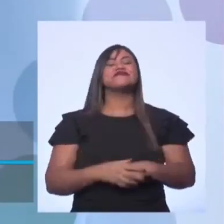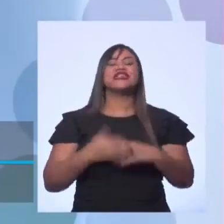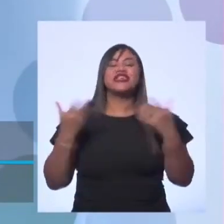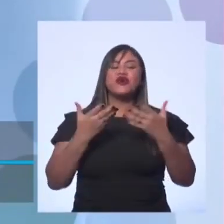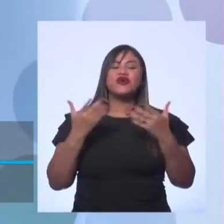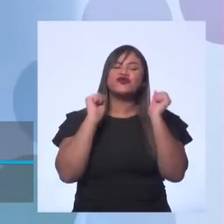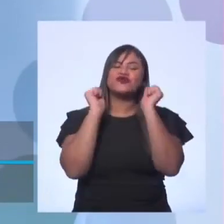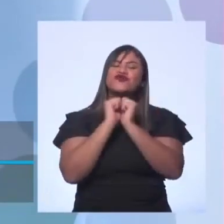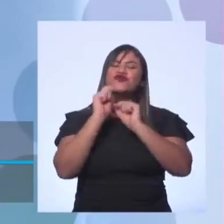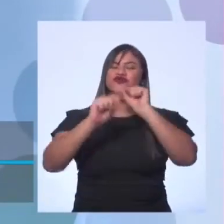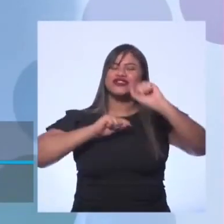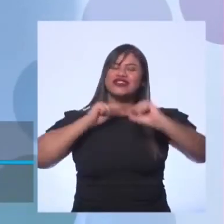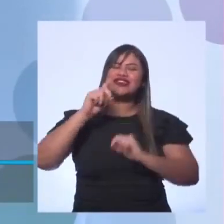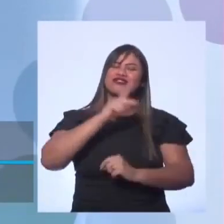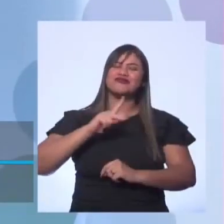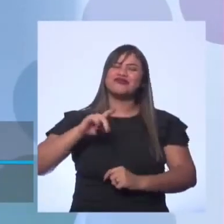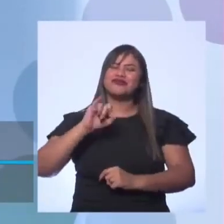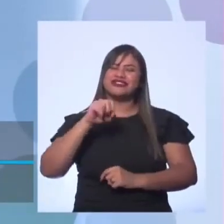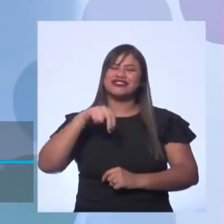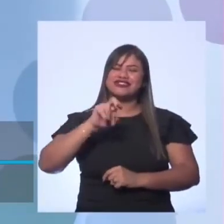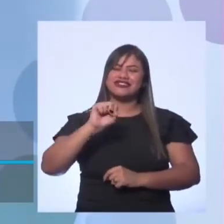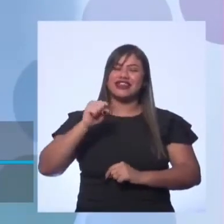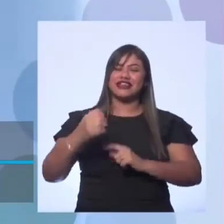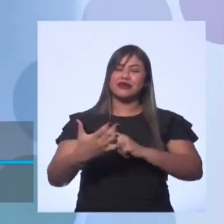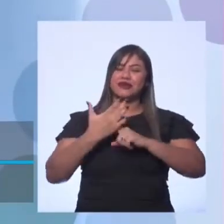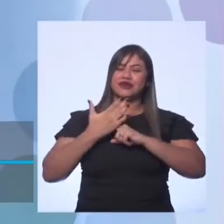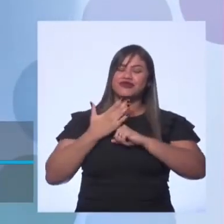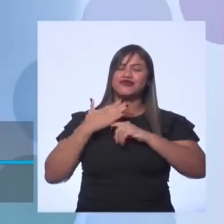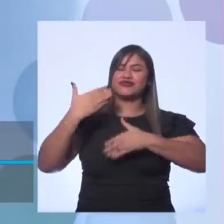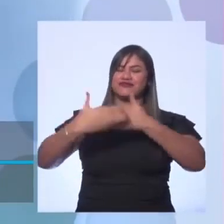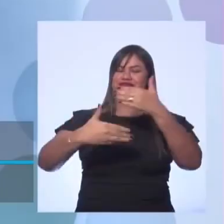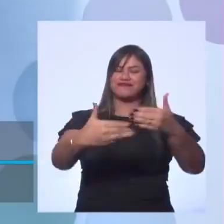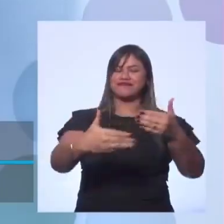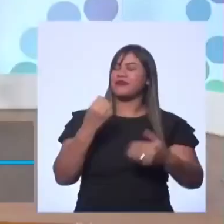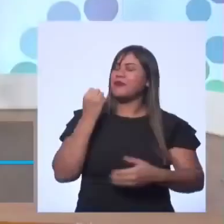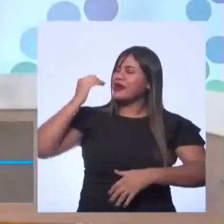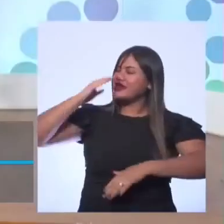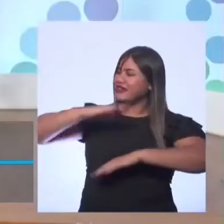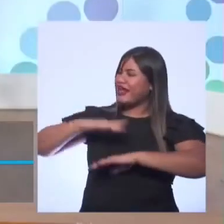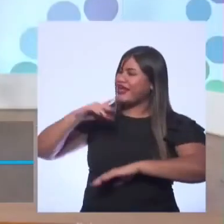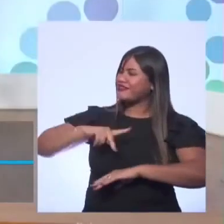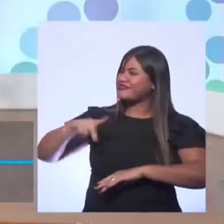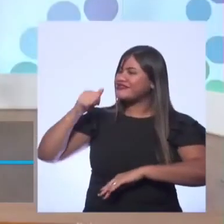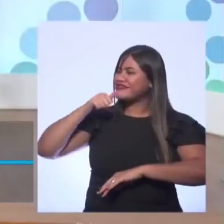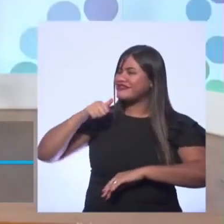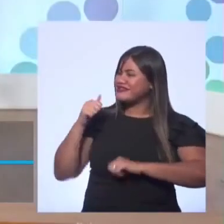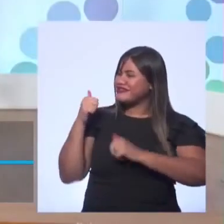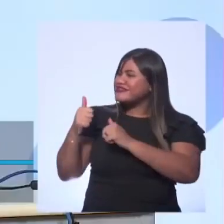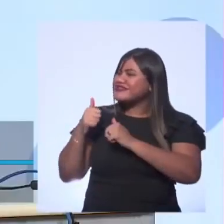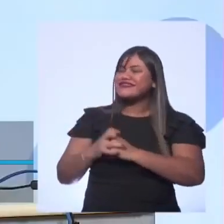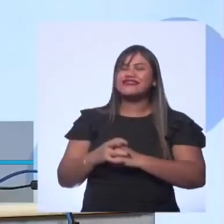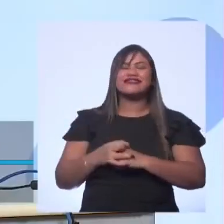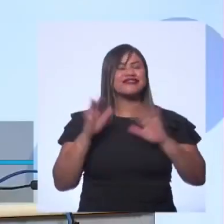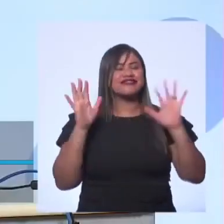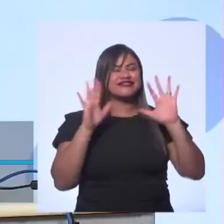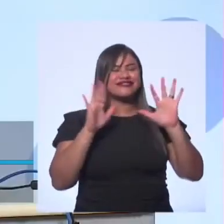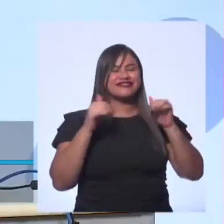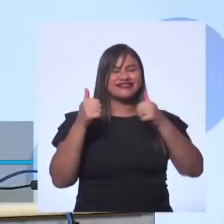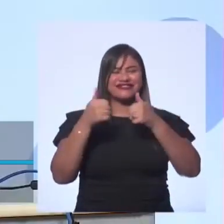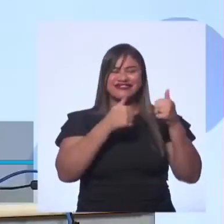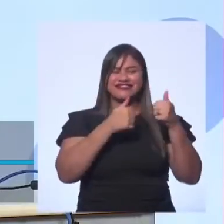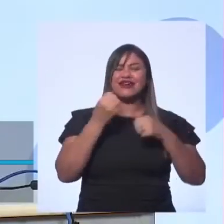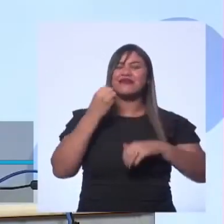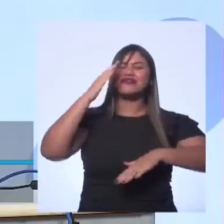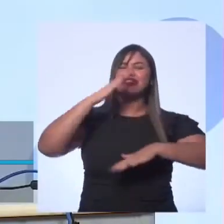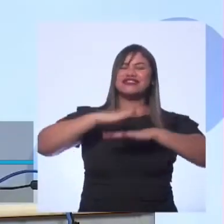conto com a presença da professora Inês para me ajudar no decorrer dessa aula. Boa tarde, professora Inês, tudo bem? Oi, professora Roberta, boa tarde.